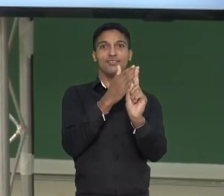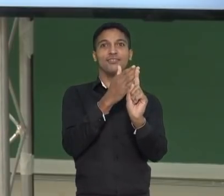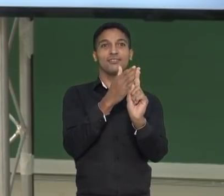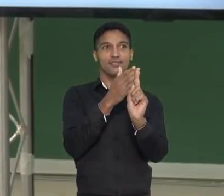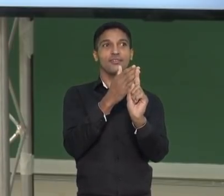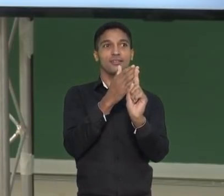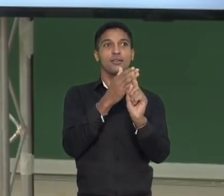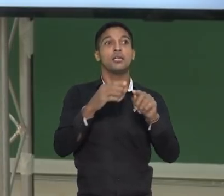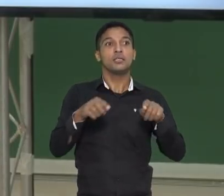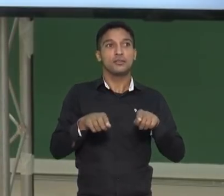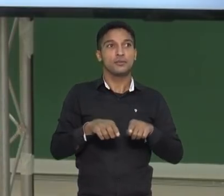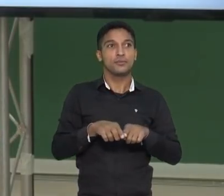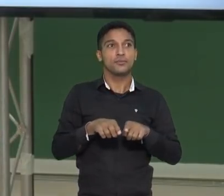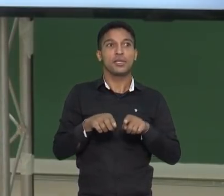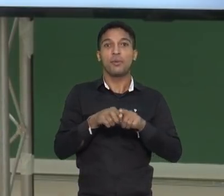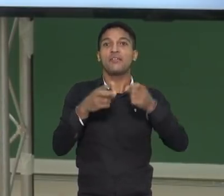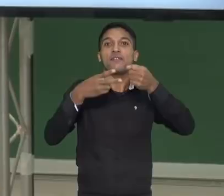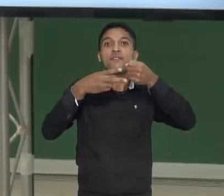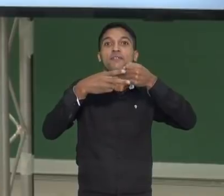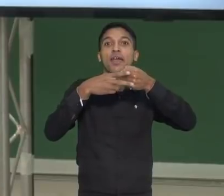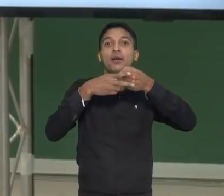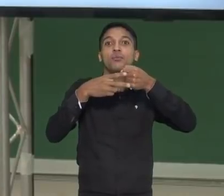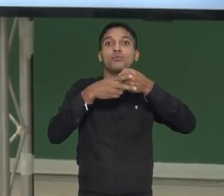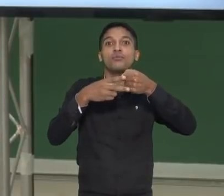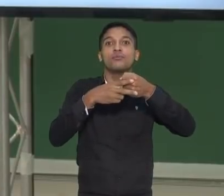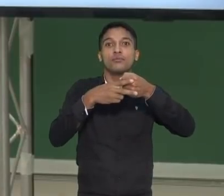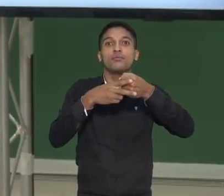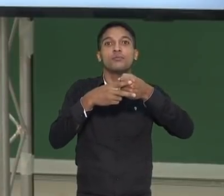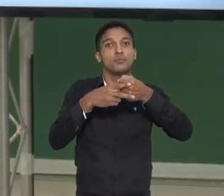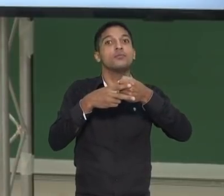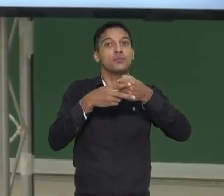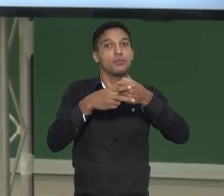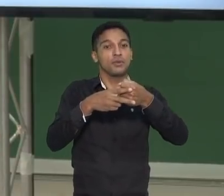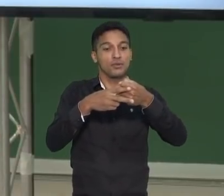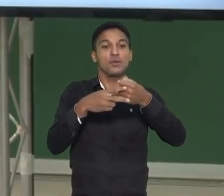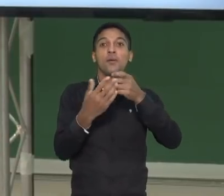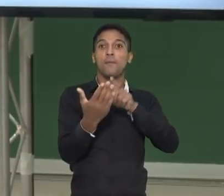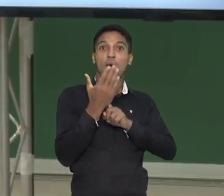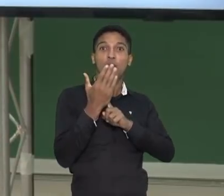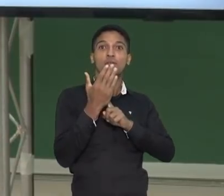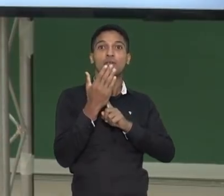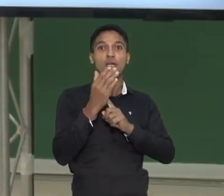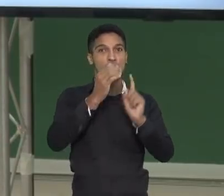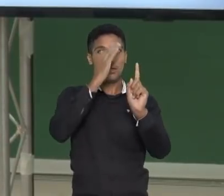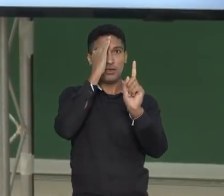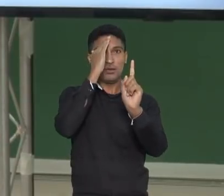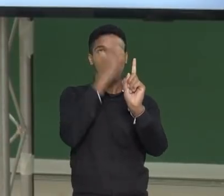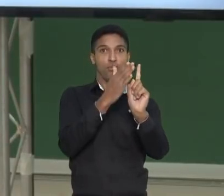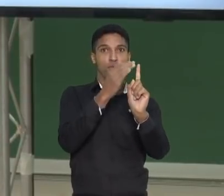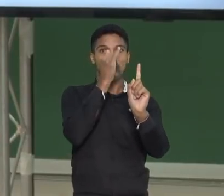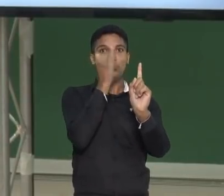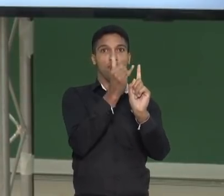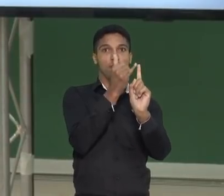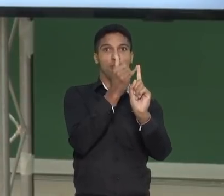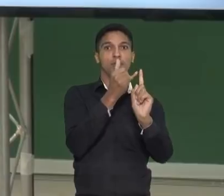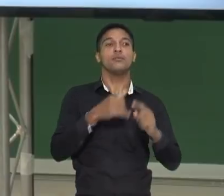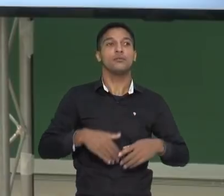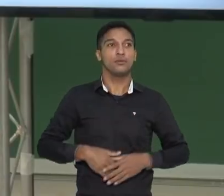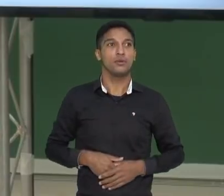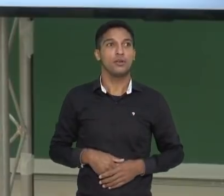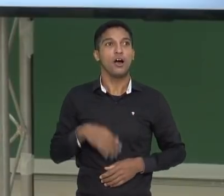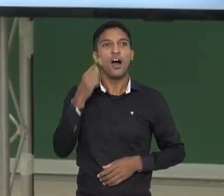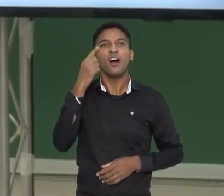sende, né? Então, olhem lá, vamos voltar para vocês entenderem o que é preciso fazer. Então, eu tenho aqui